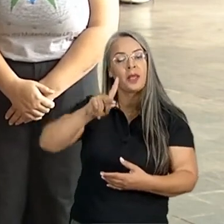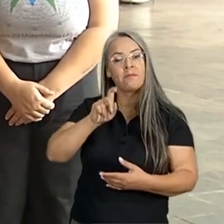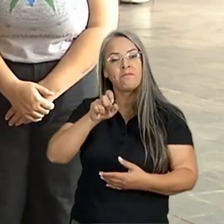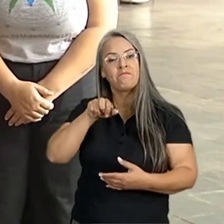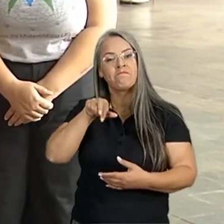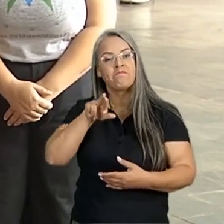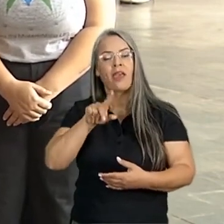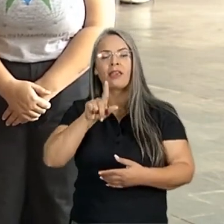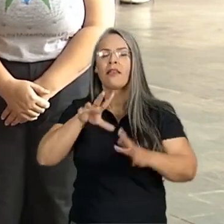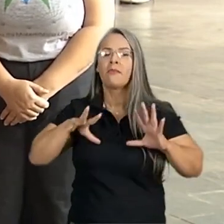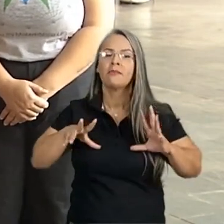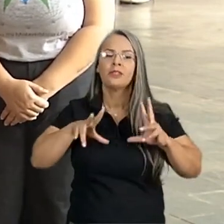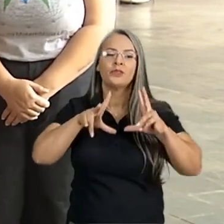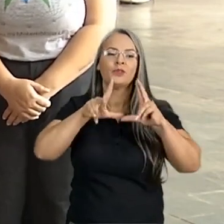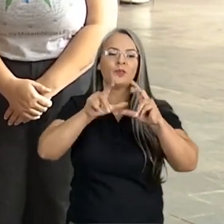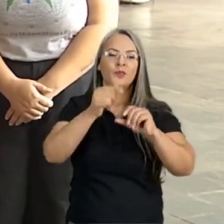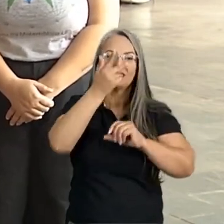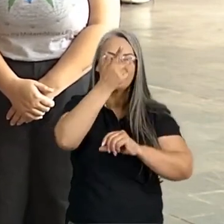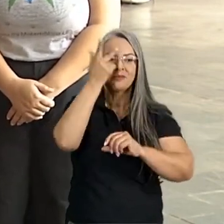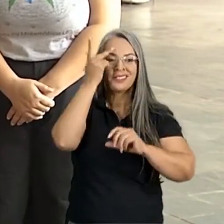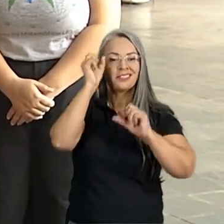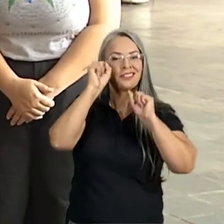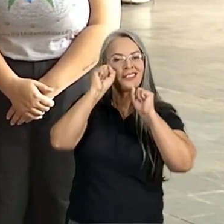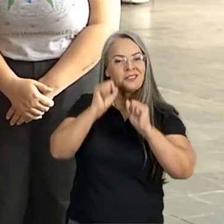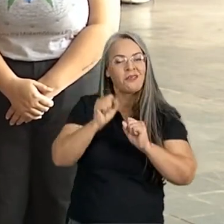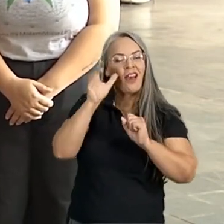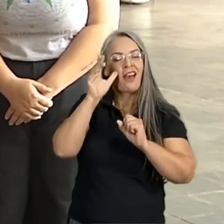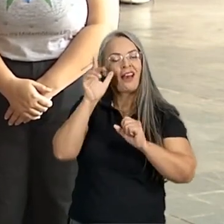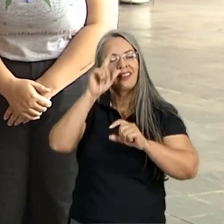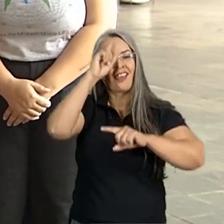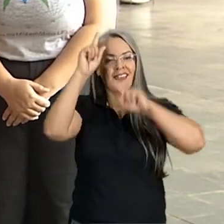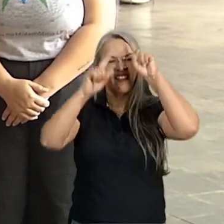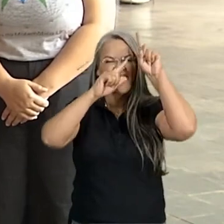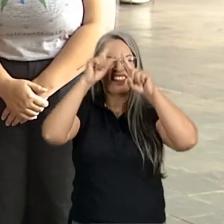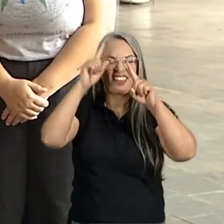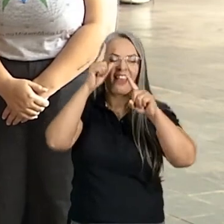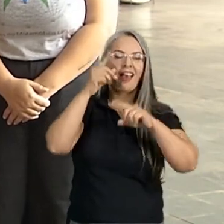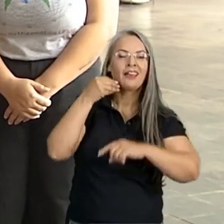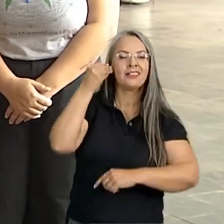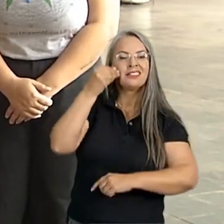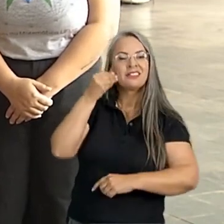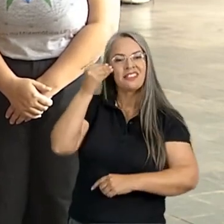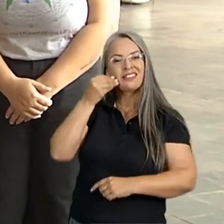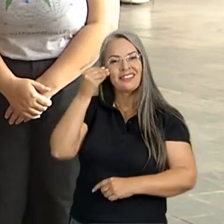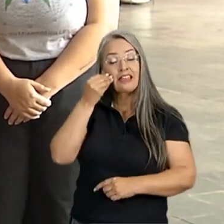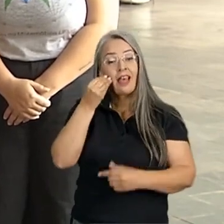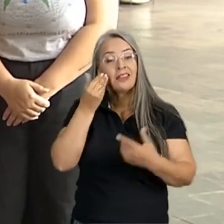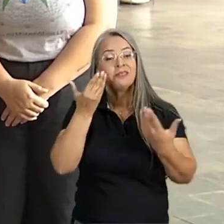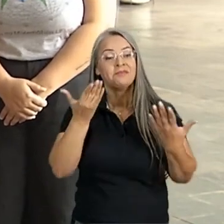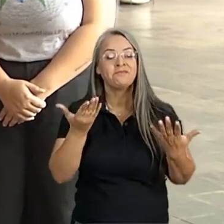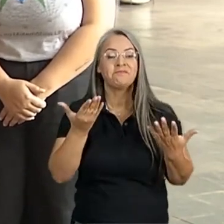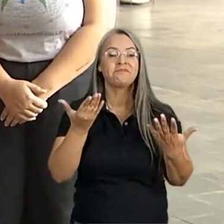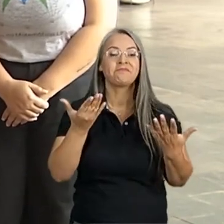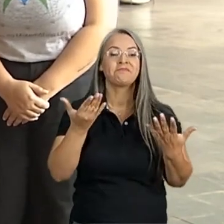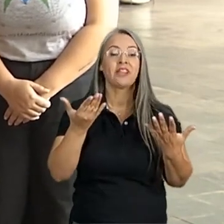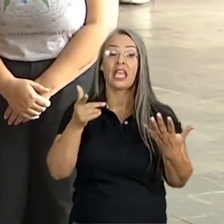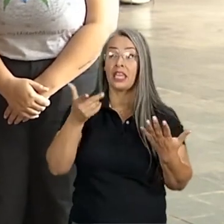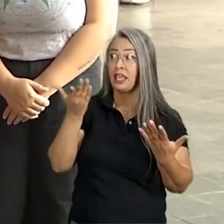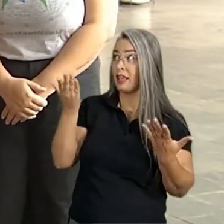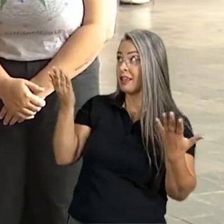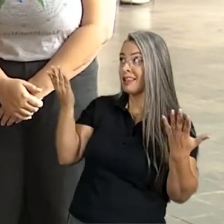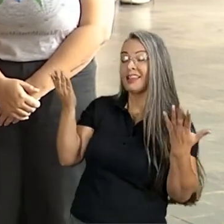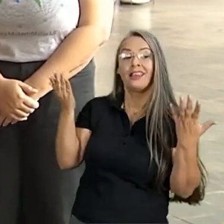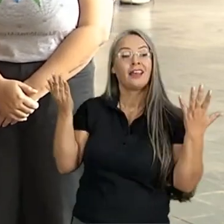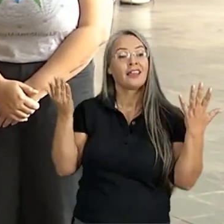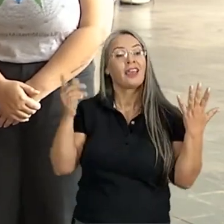todo mundo todo mundo poder realizar seus próprios experimentos seus próprios produtivos e esse espaço que você